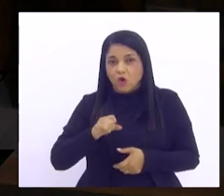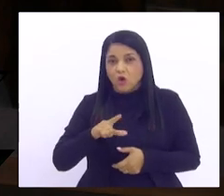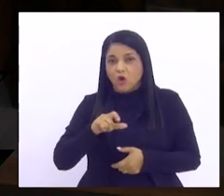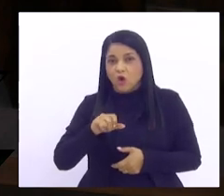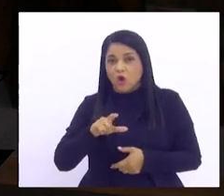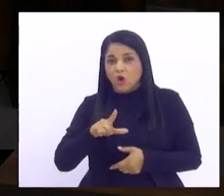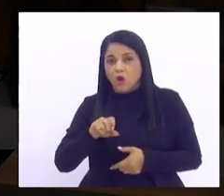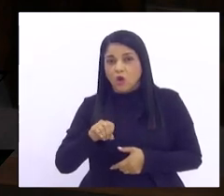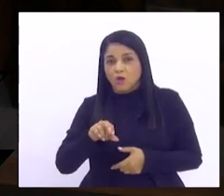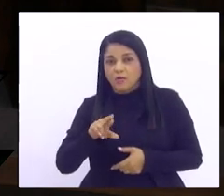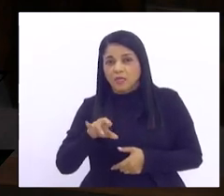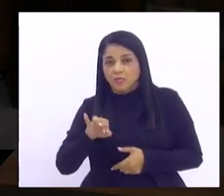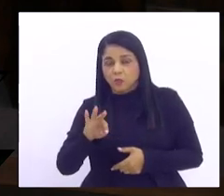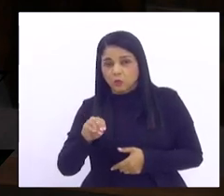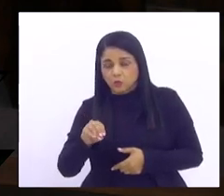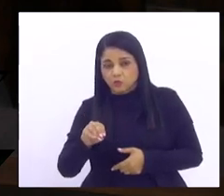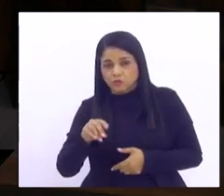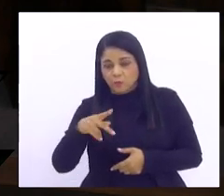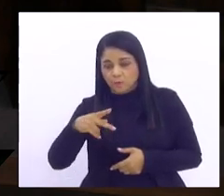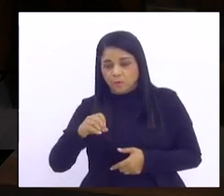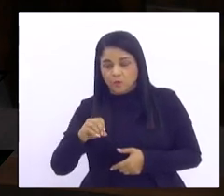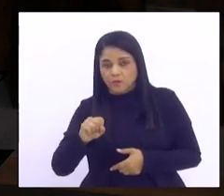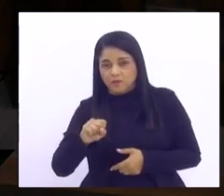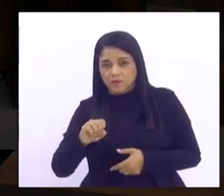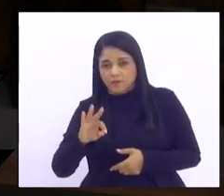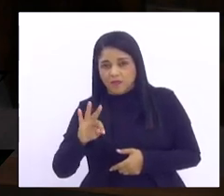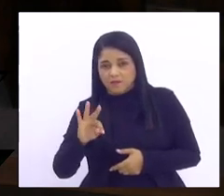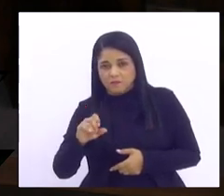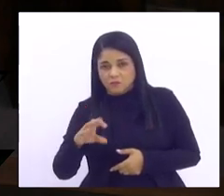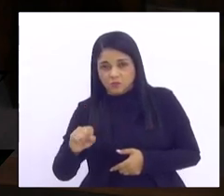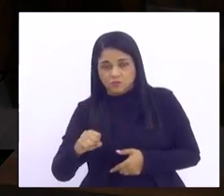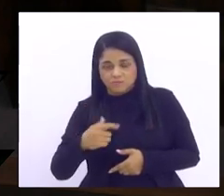que paralisa o seu coração e o mata.